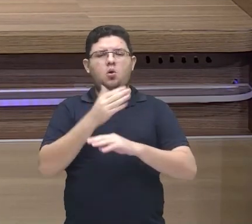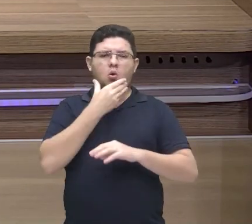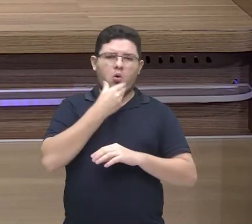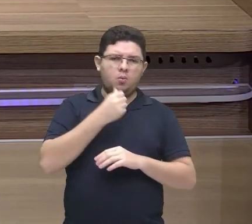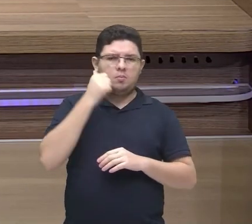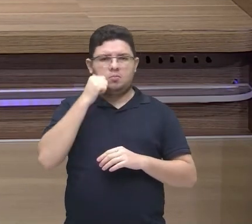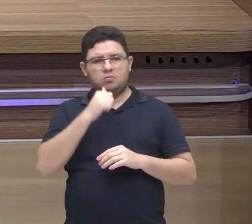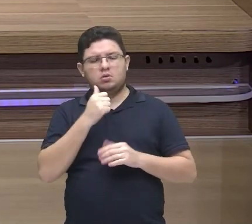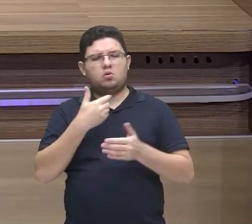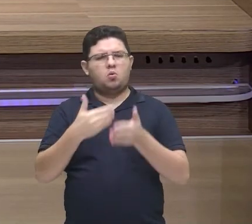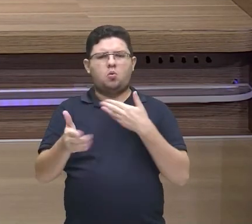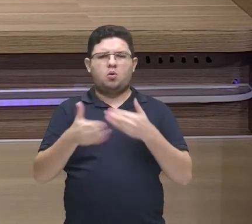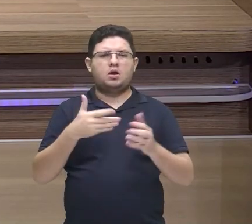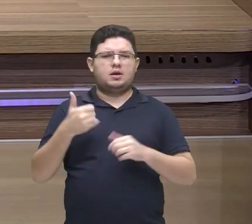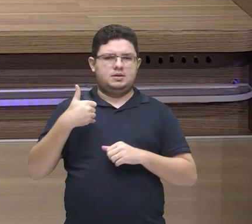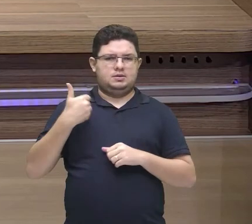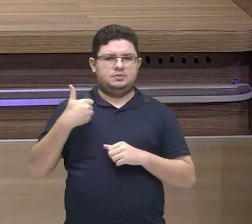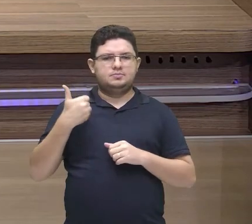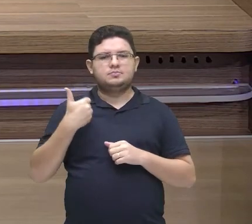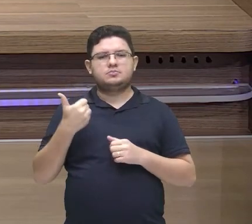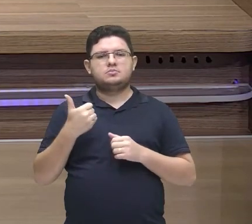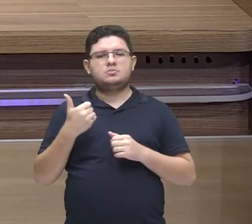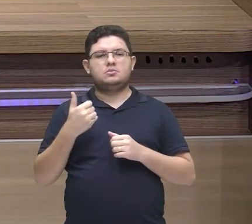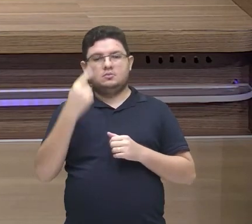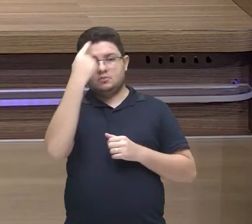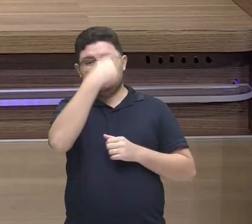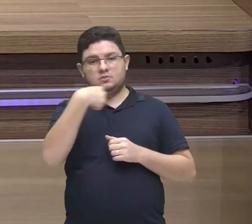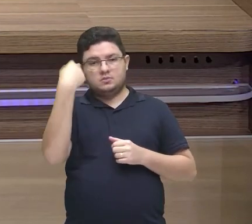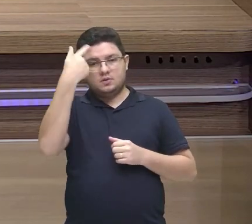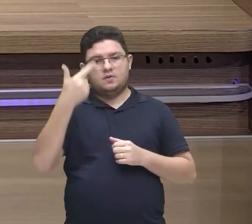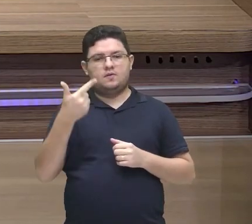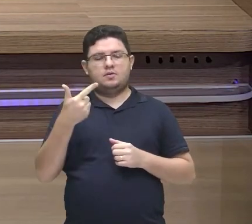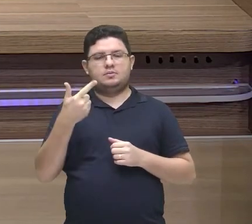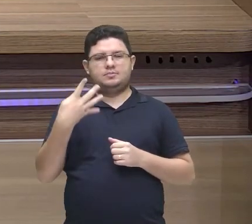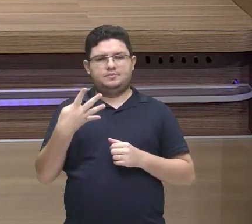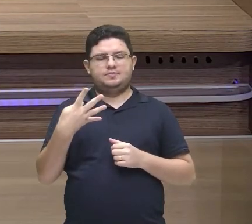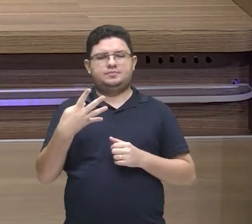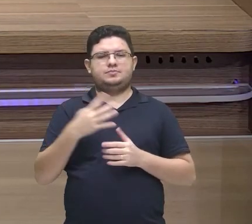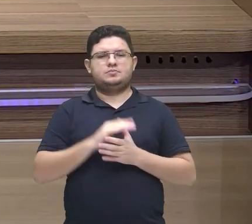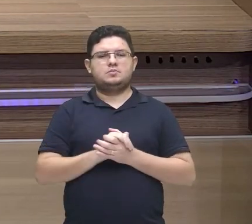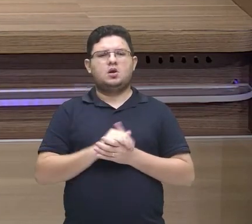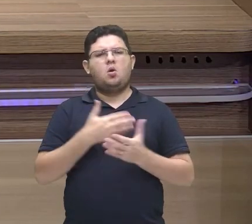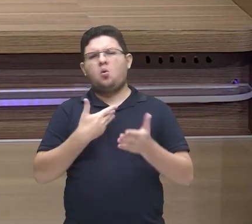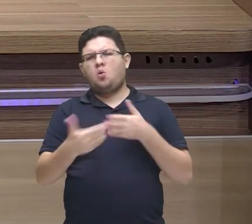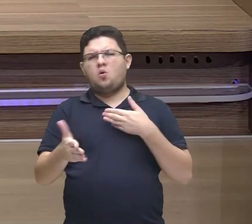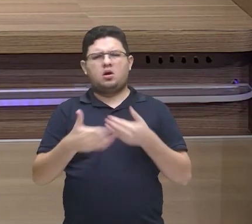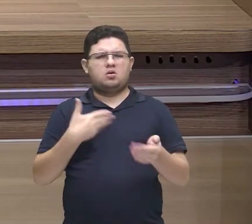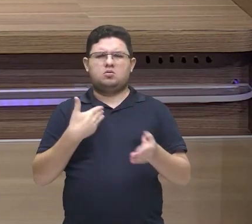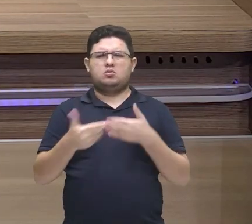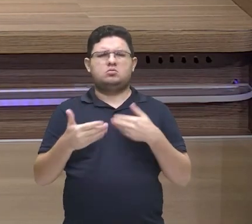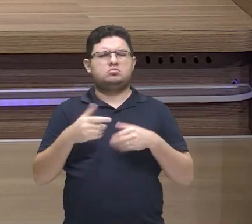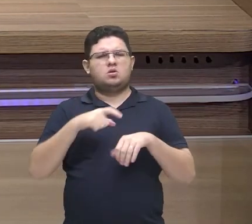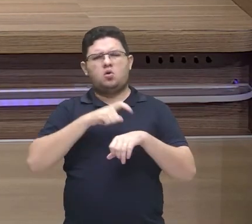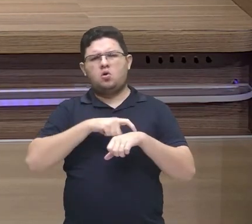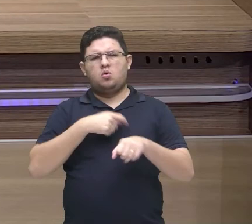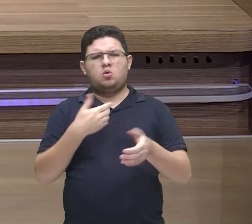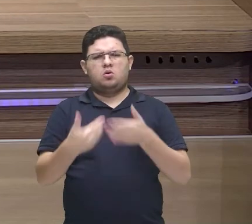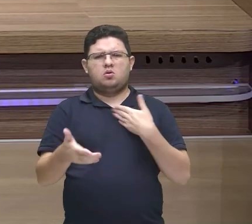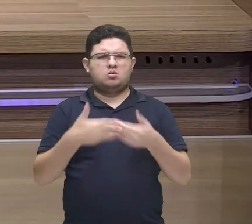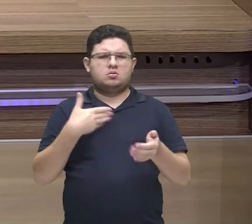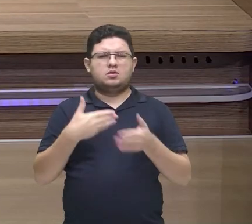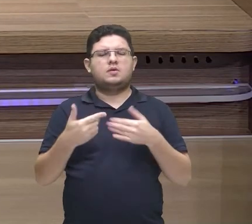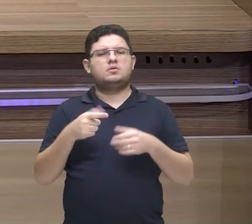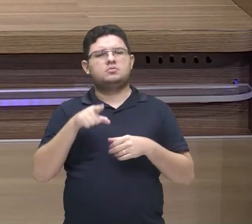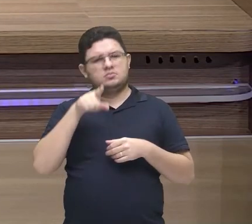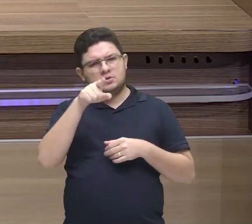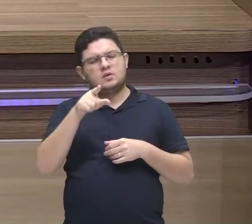Em qualquer idade. E é 24 horas de plantão. Lá. Teve qualquer coisa, qualquer hora da madrugada, vai lá. E